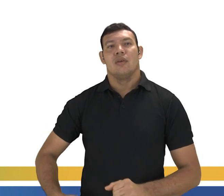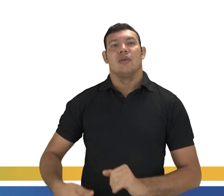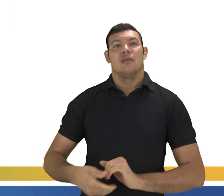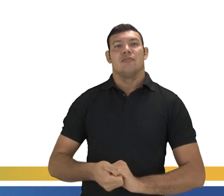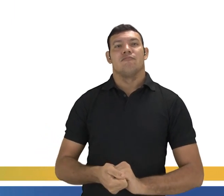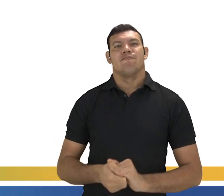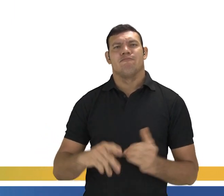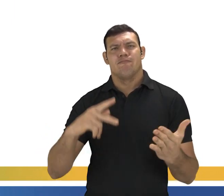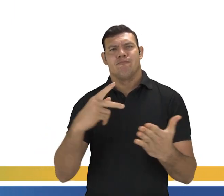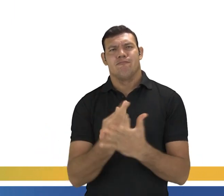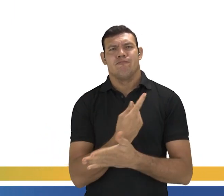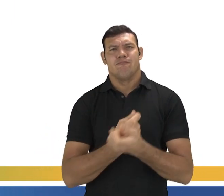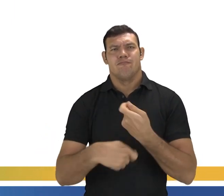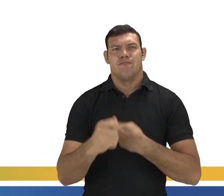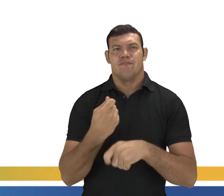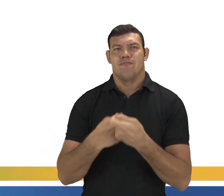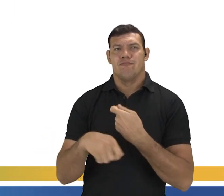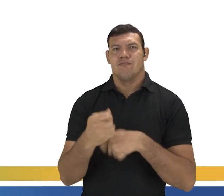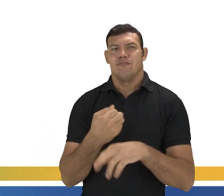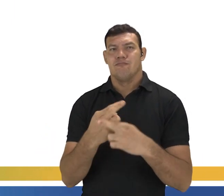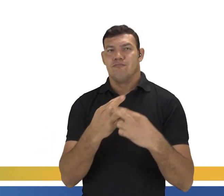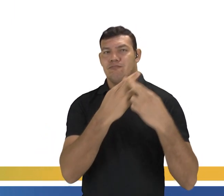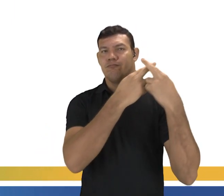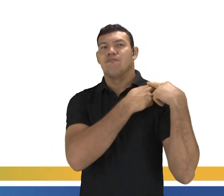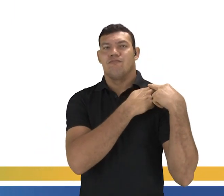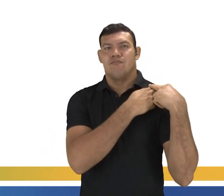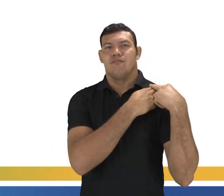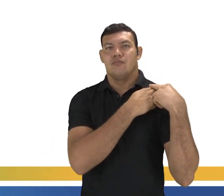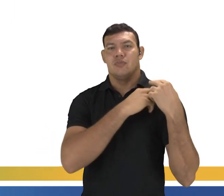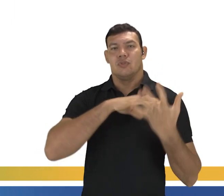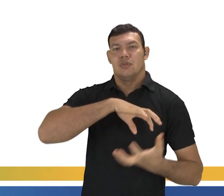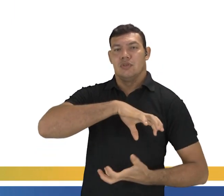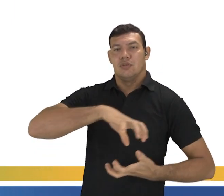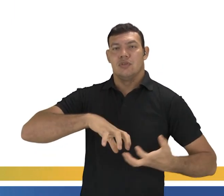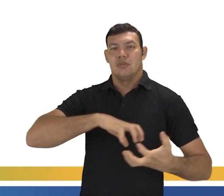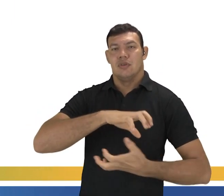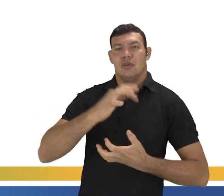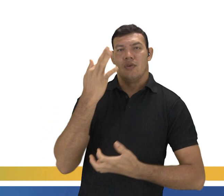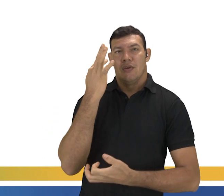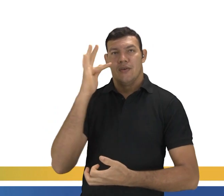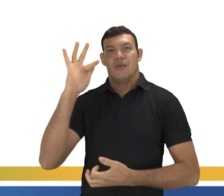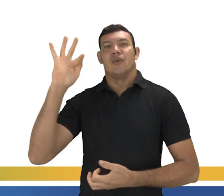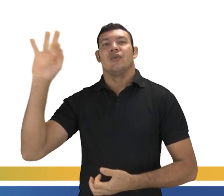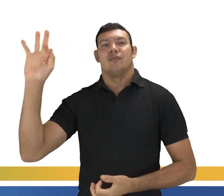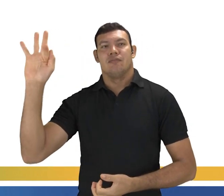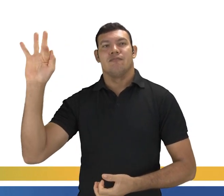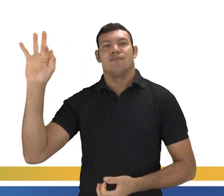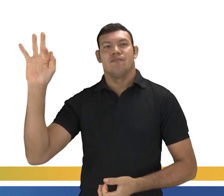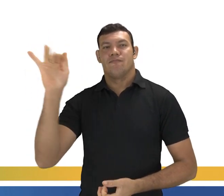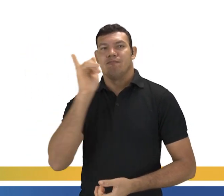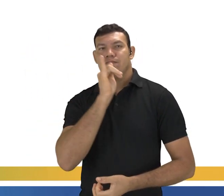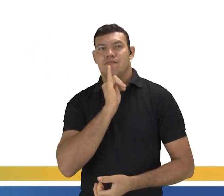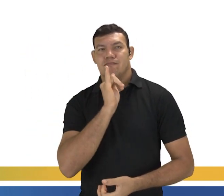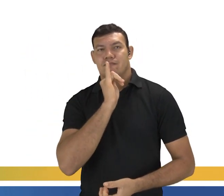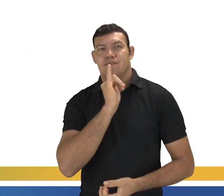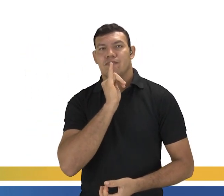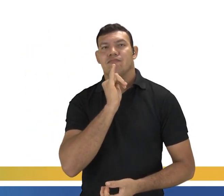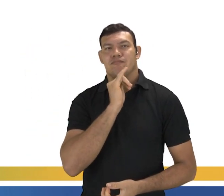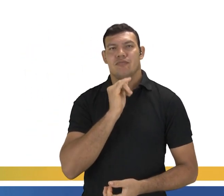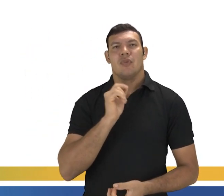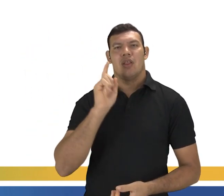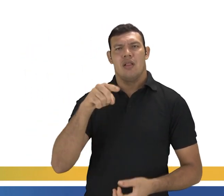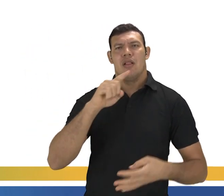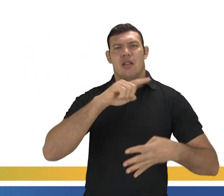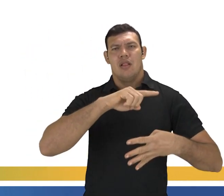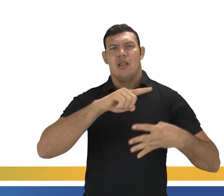por exemplo, é considerada o símbolo de liberdade, igualdade e fraternidade, visto que mobilizou as camadas sociais